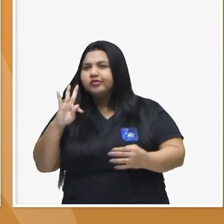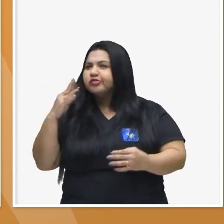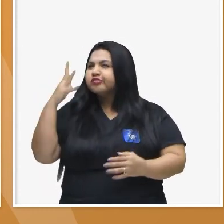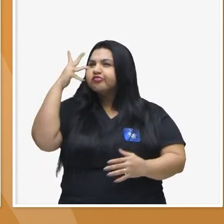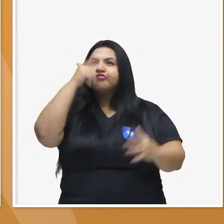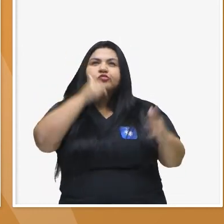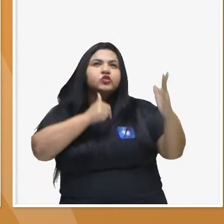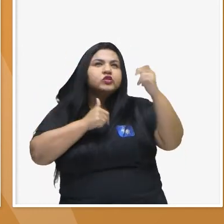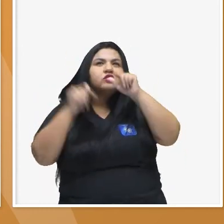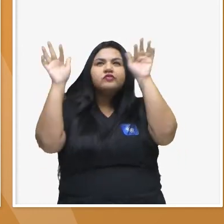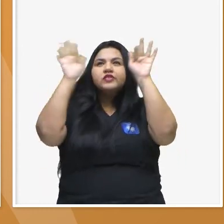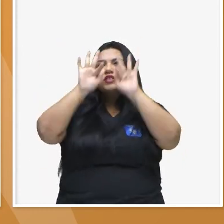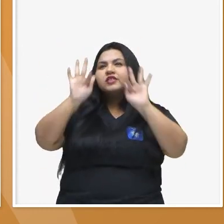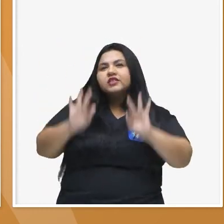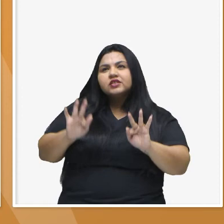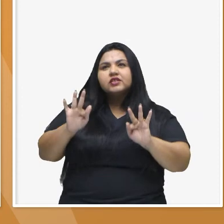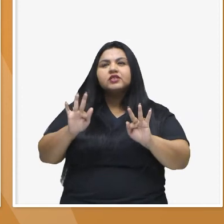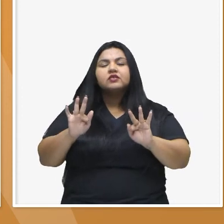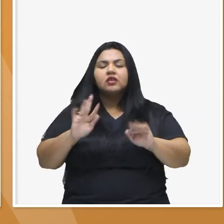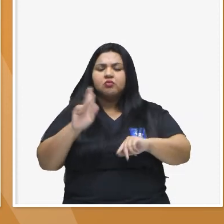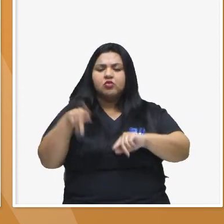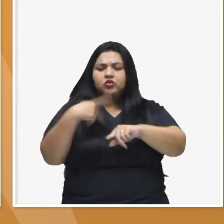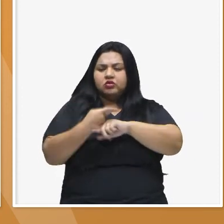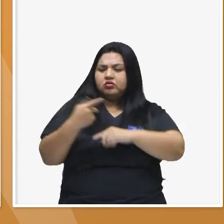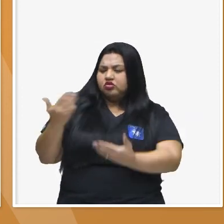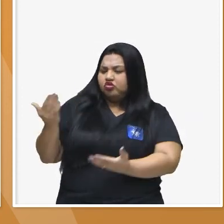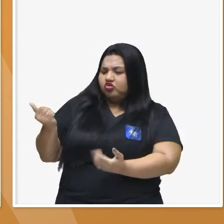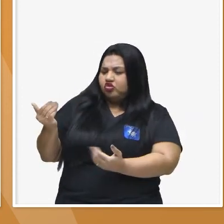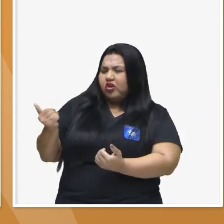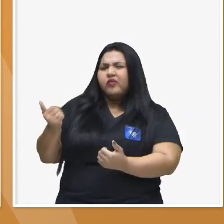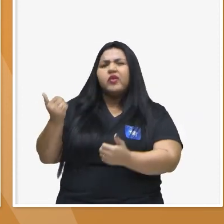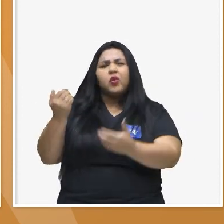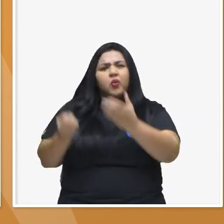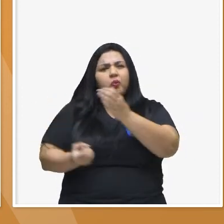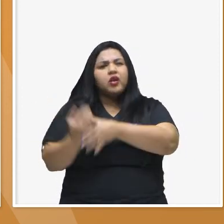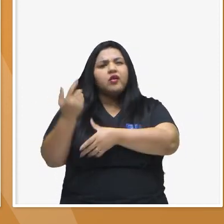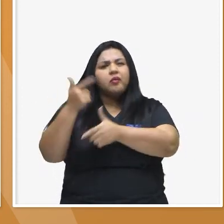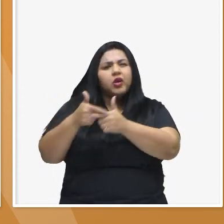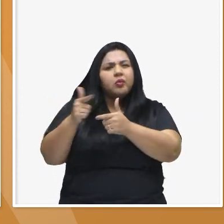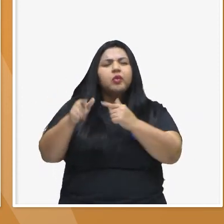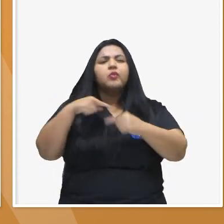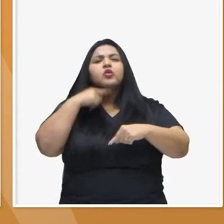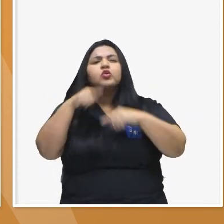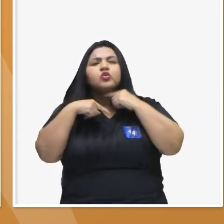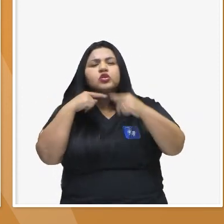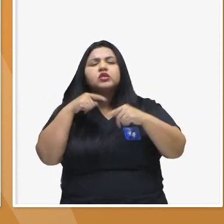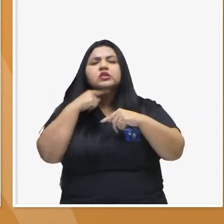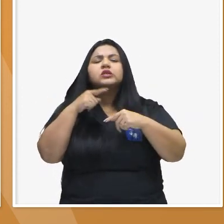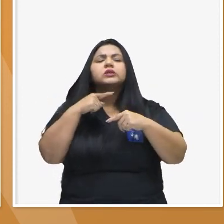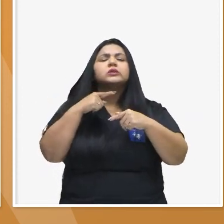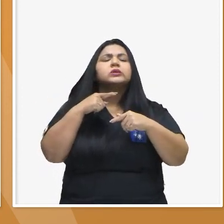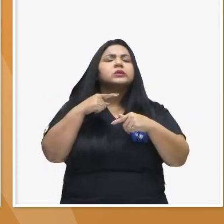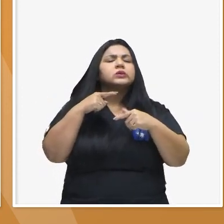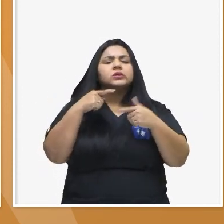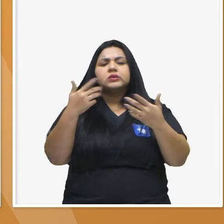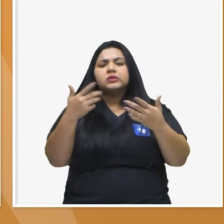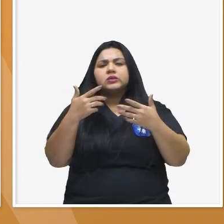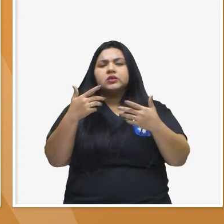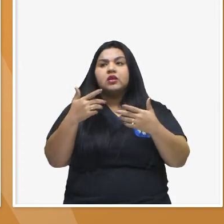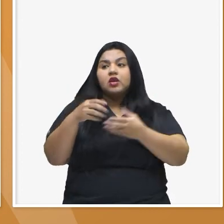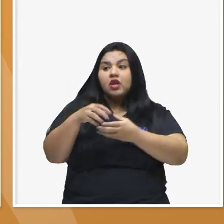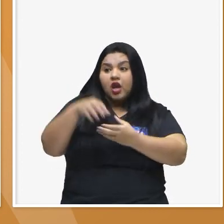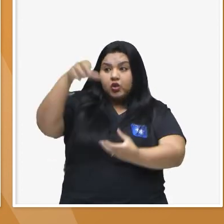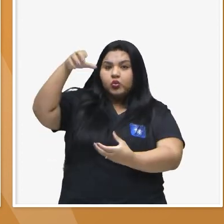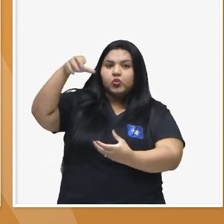é feliz. Você se torna adolescente, começa a aparecer os problemas, as dúvidas, as crises. Aí você vira adulto, começa a ter o